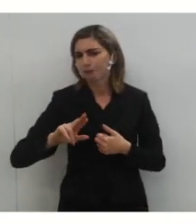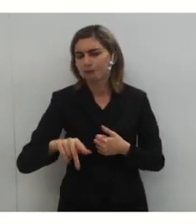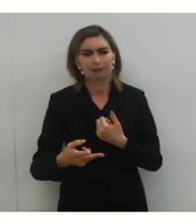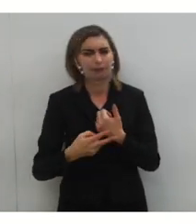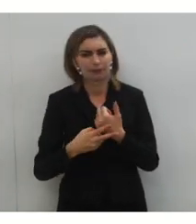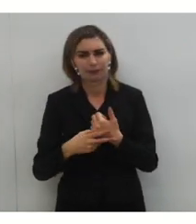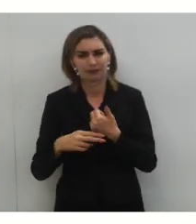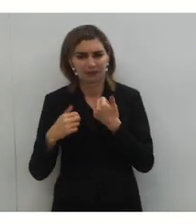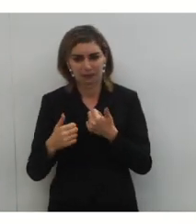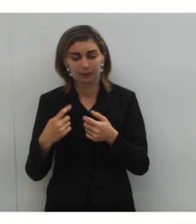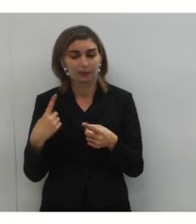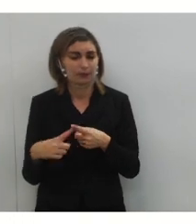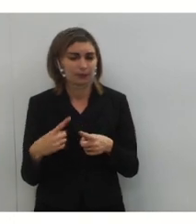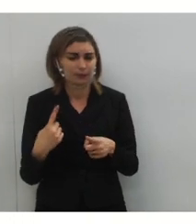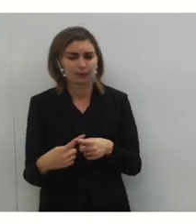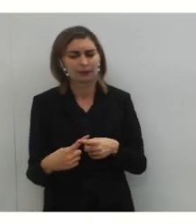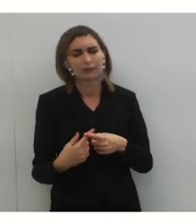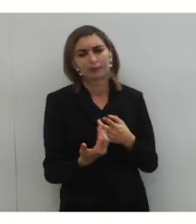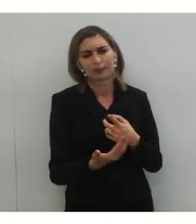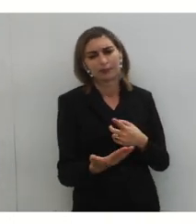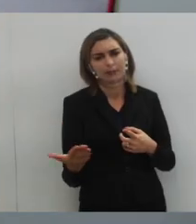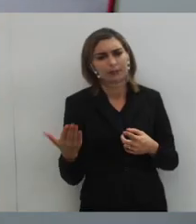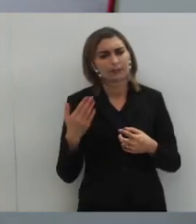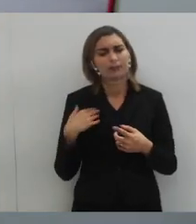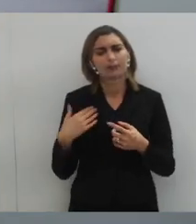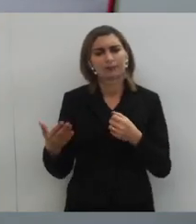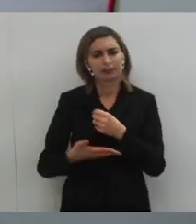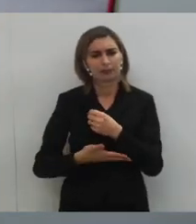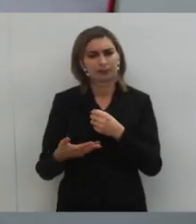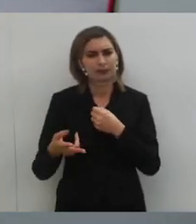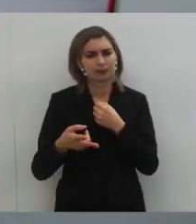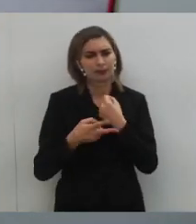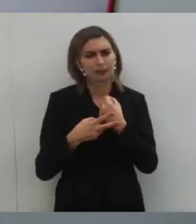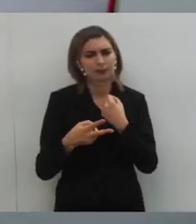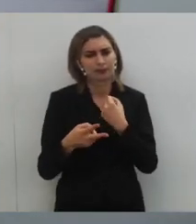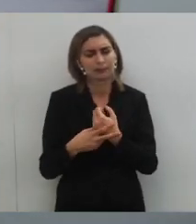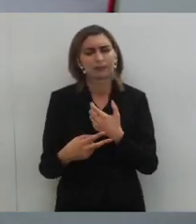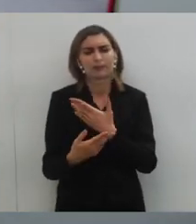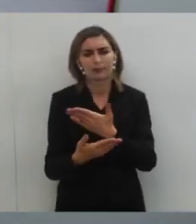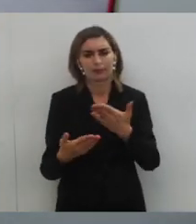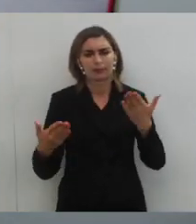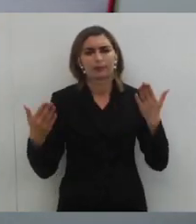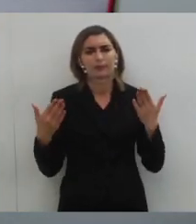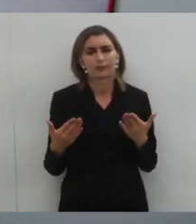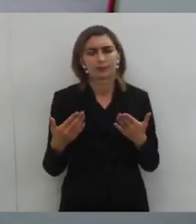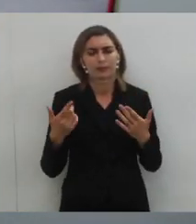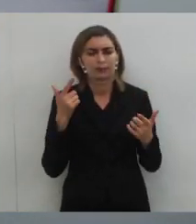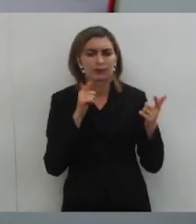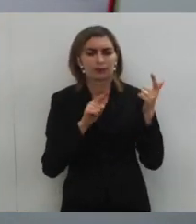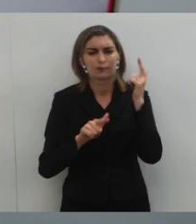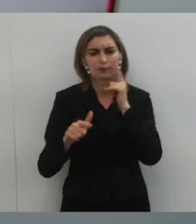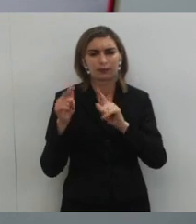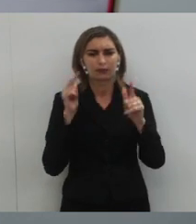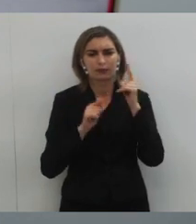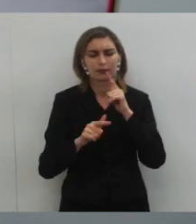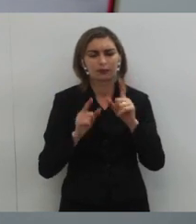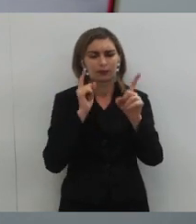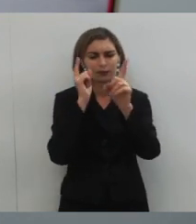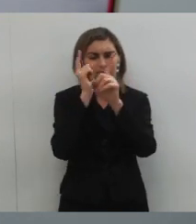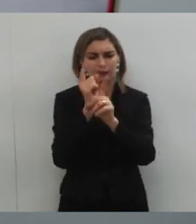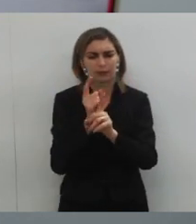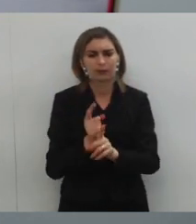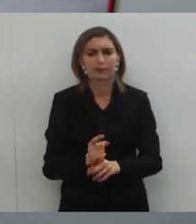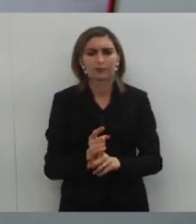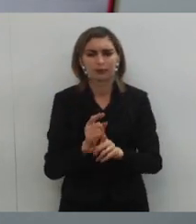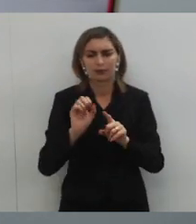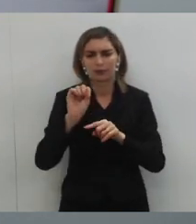tá bom? Por que isso? Porque é com base no verbo que você vai conseguir